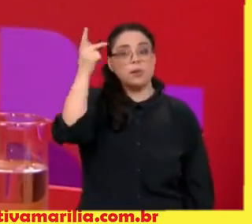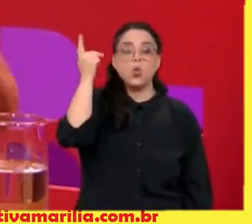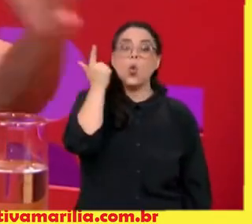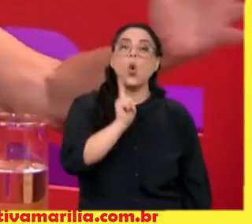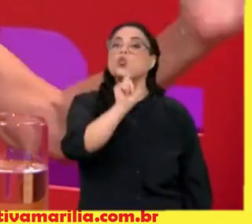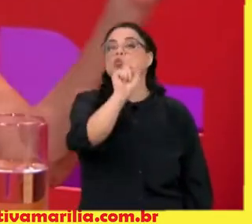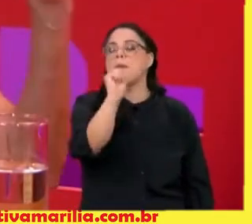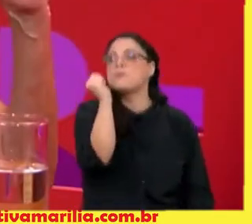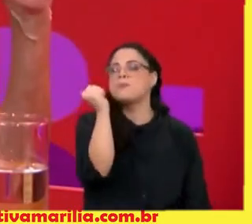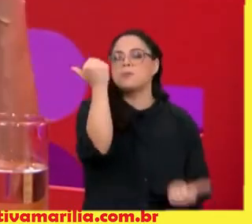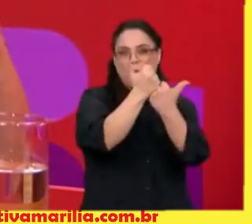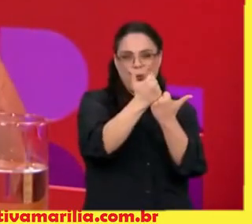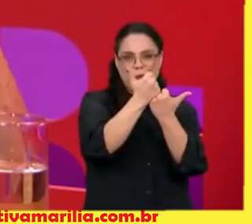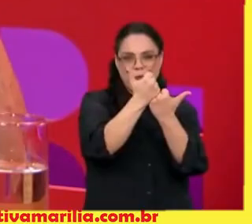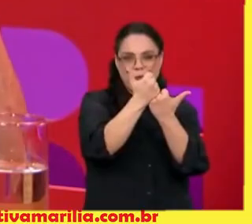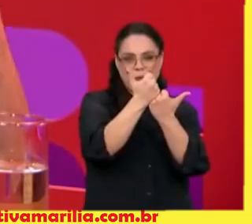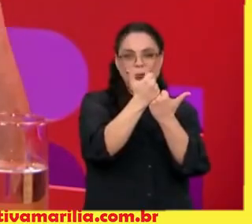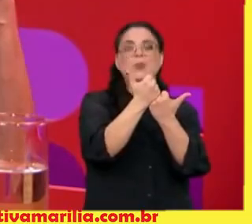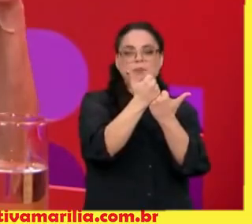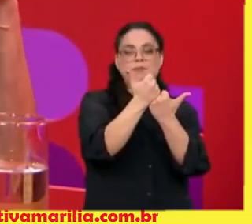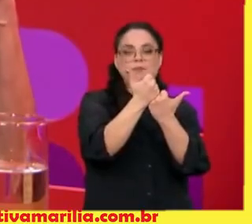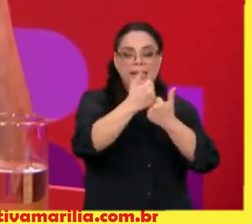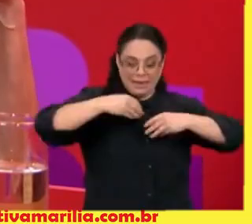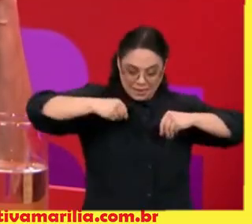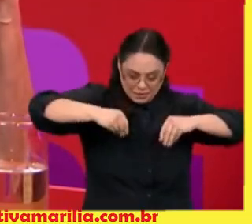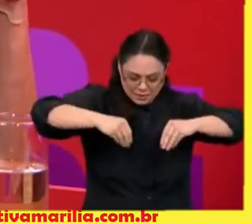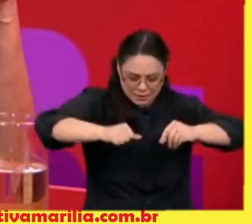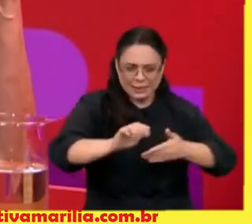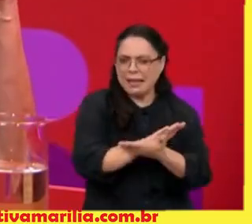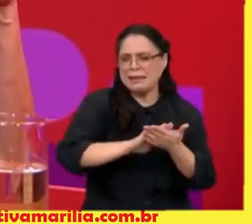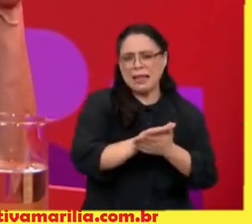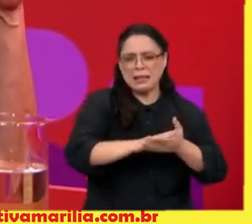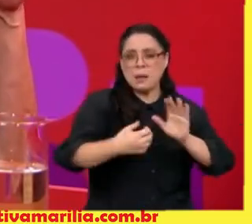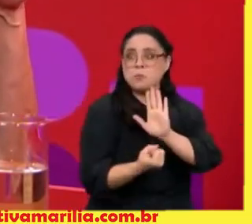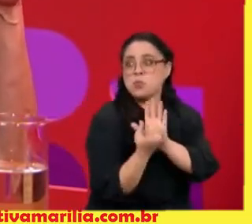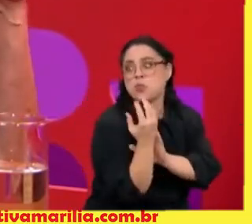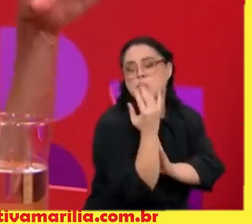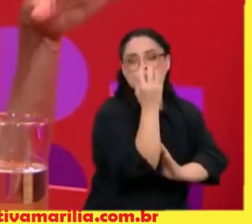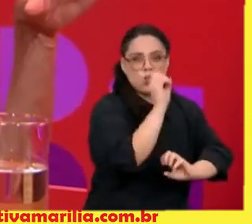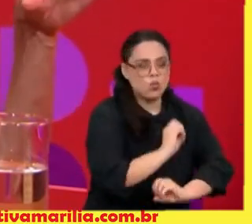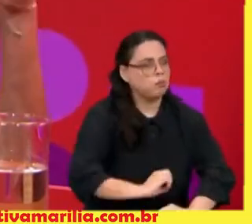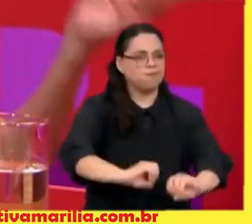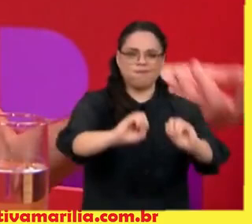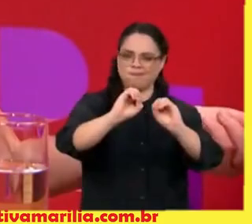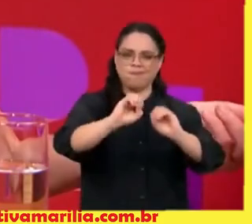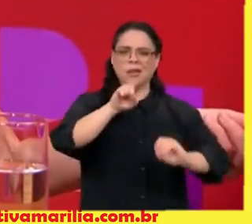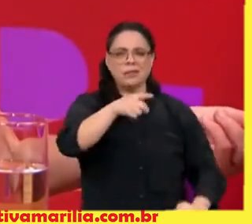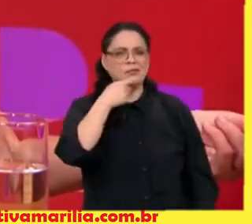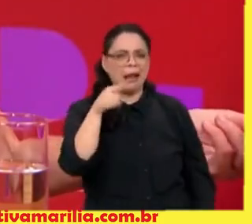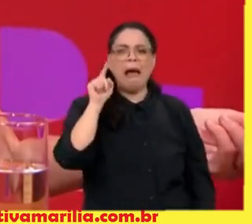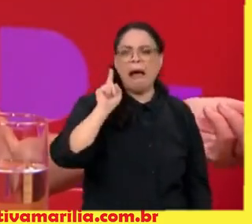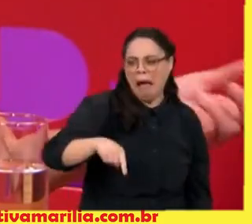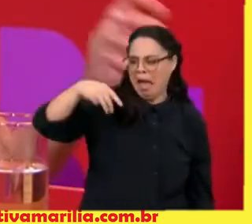e numa das terras, porque o MST, terra improdutiva, você sabe que não pode ficar... Claro. Né, é contra a lei. Todo mundo acha que o MST que